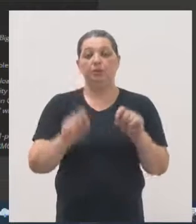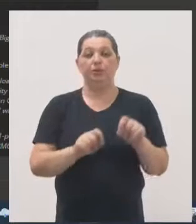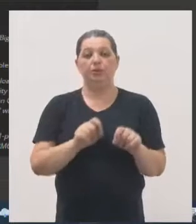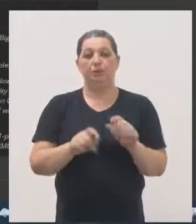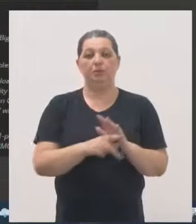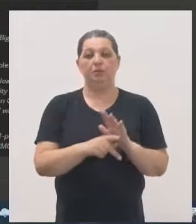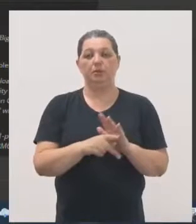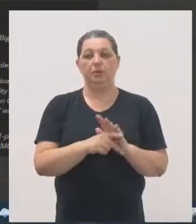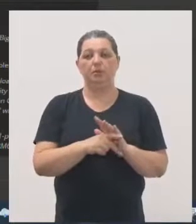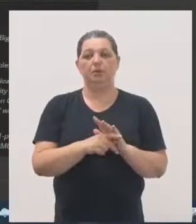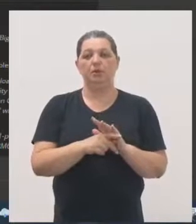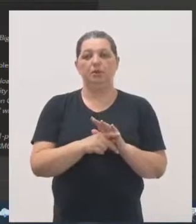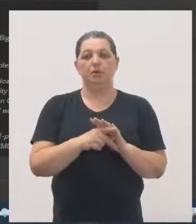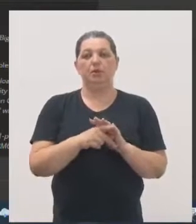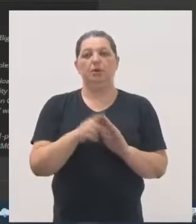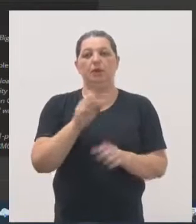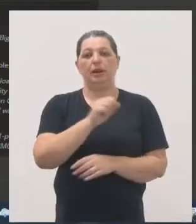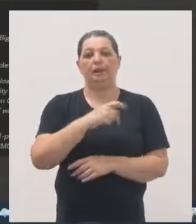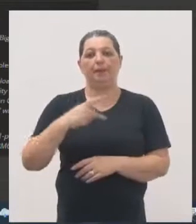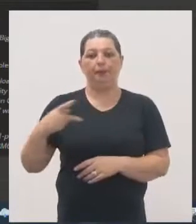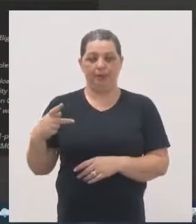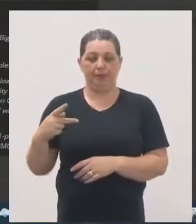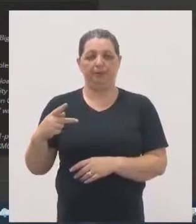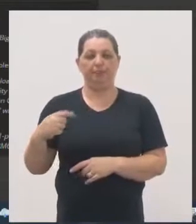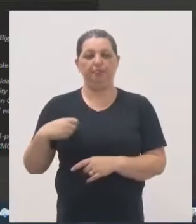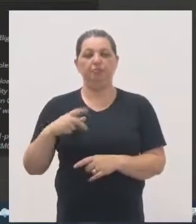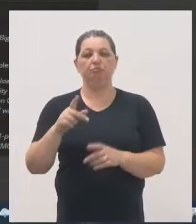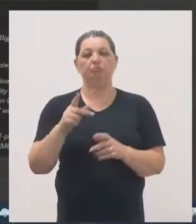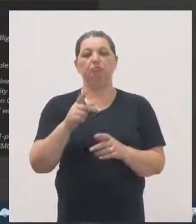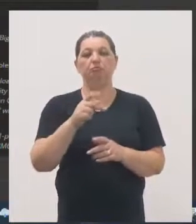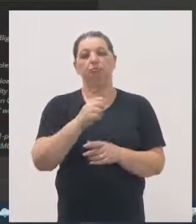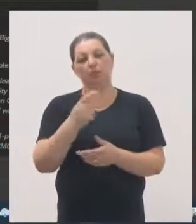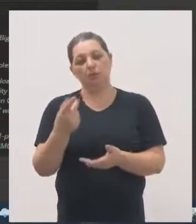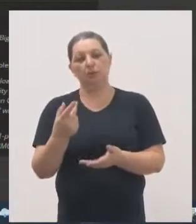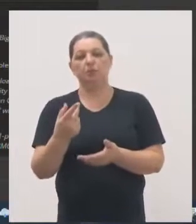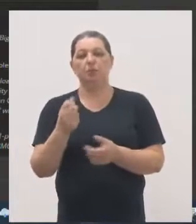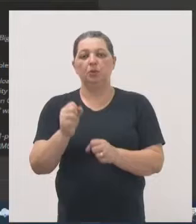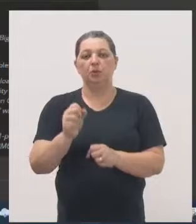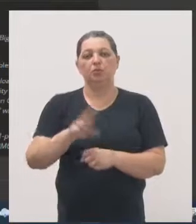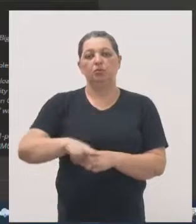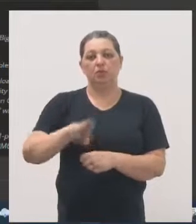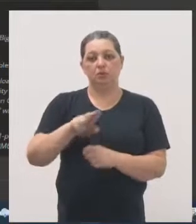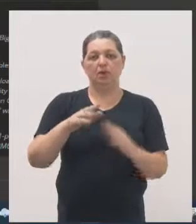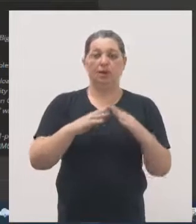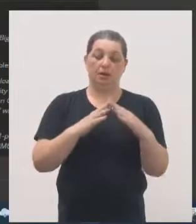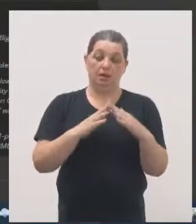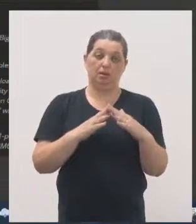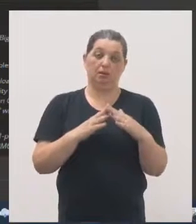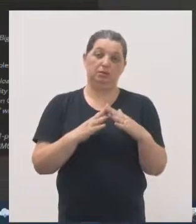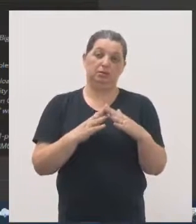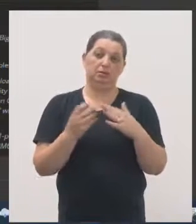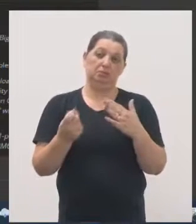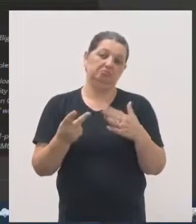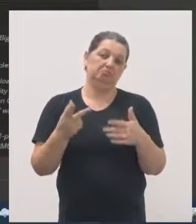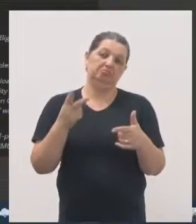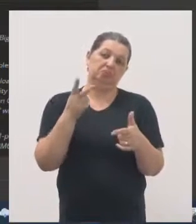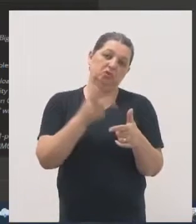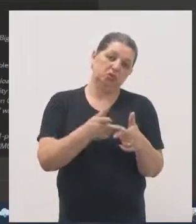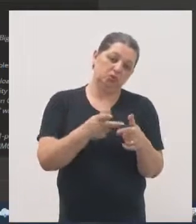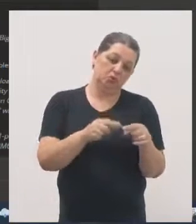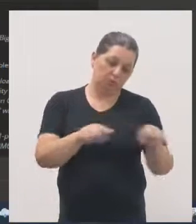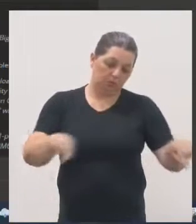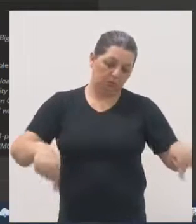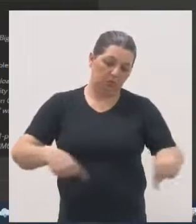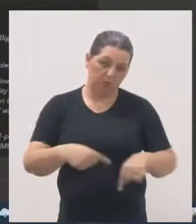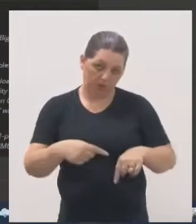que o Reaper ele pode ser um aplicativo tanto para a gente usar em casa, né, num home studio, num pequeno estúdio